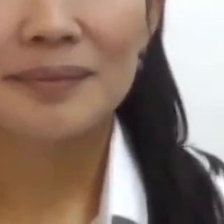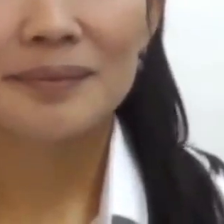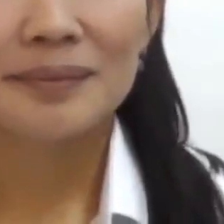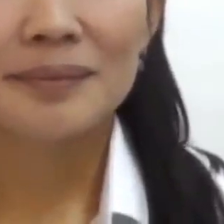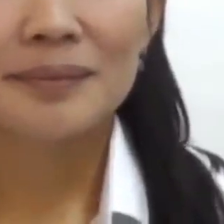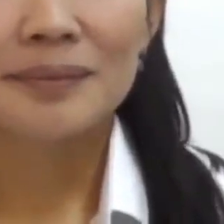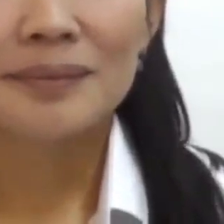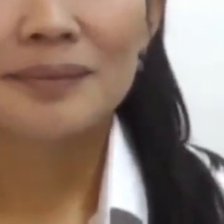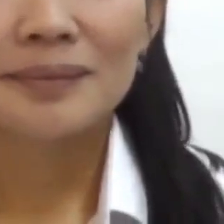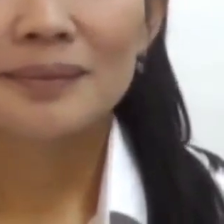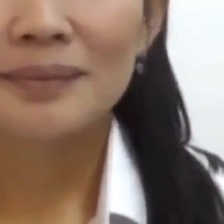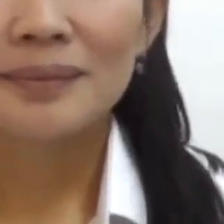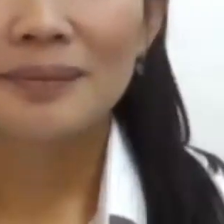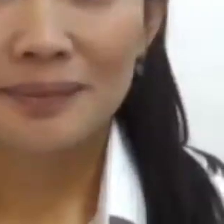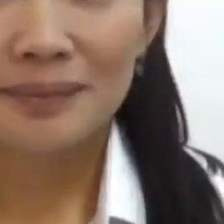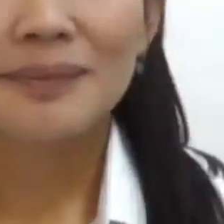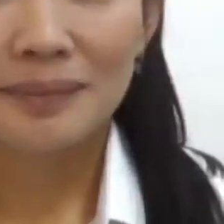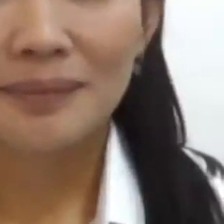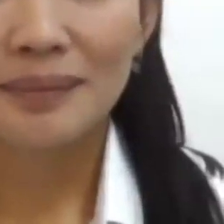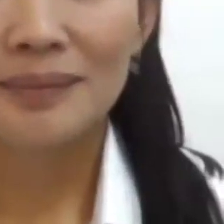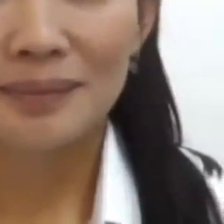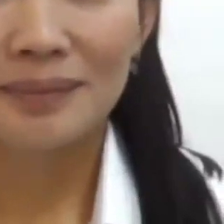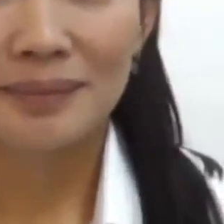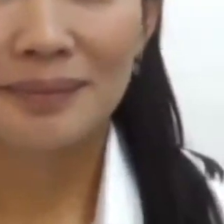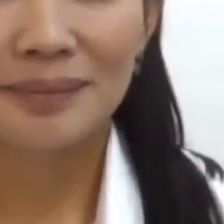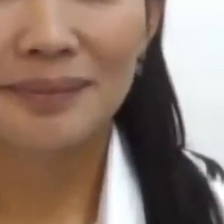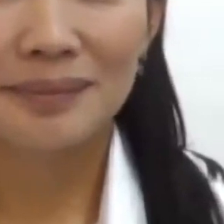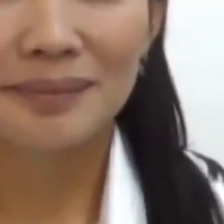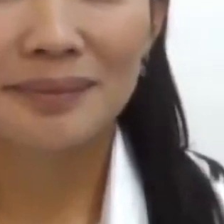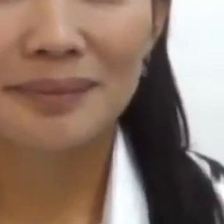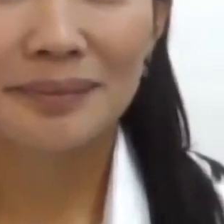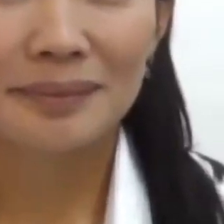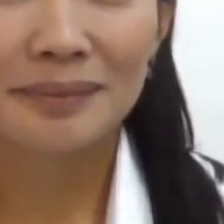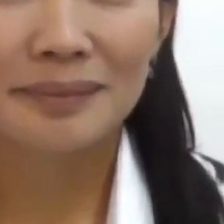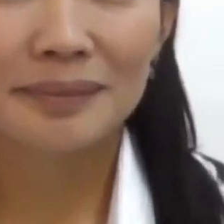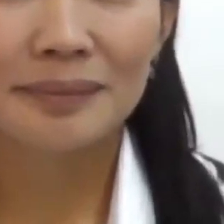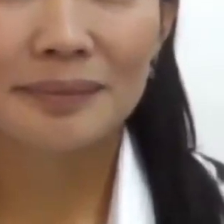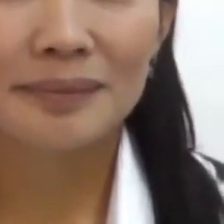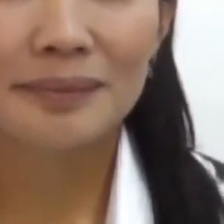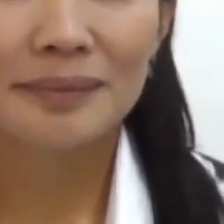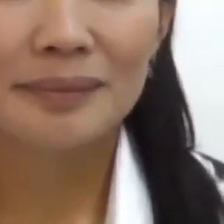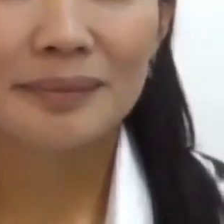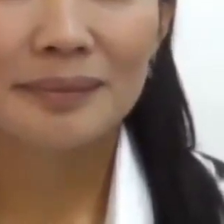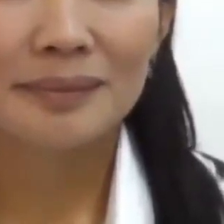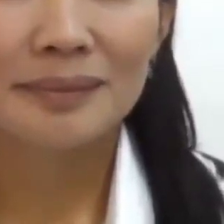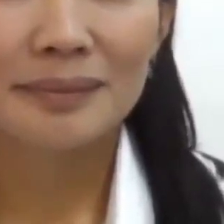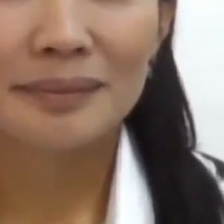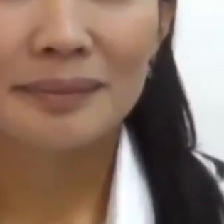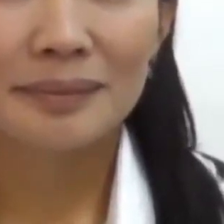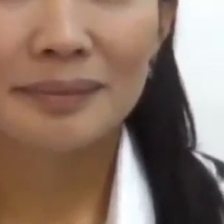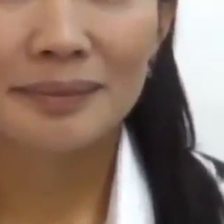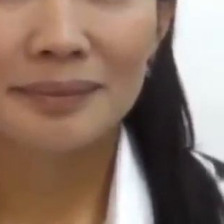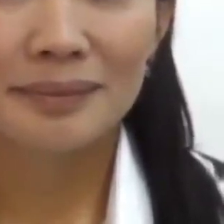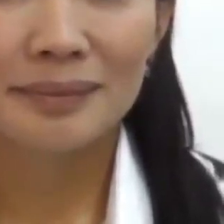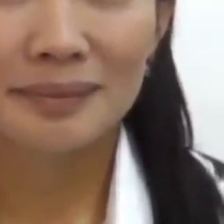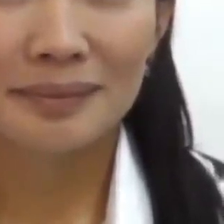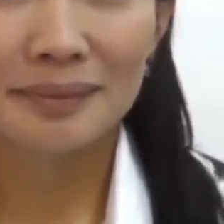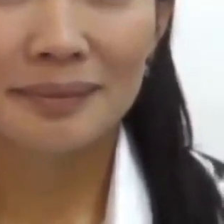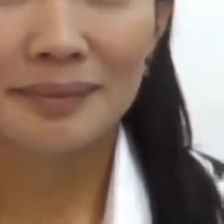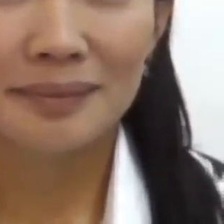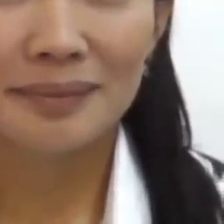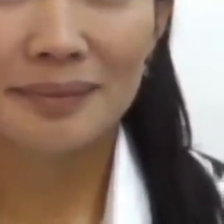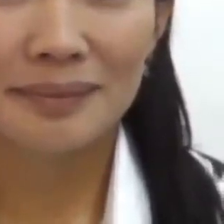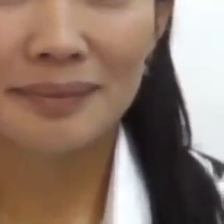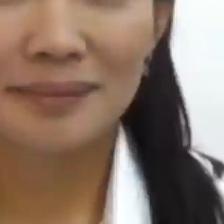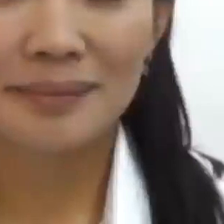vou fazer a minha audiodescrição rapidamente, né? Eu sou uma mulher de 43 anos, tenho cabelos pretos, levemente